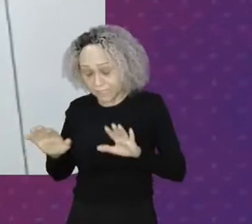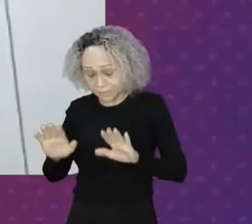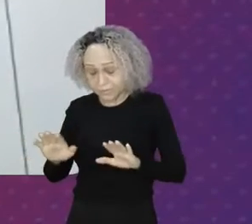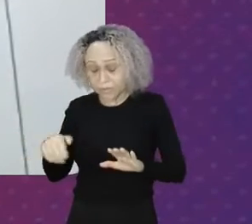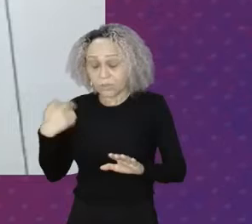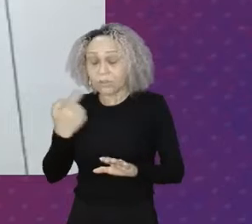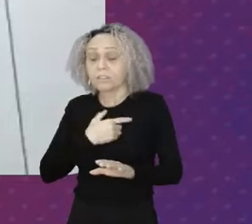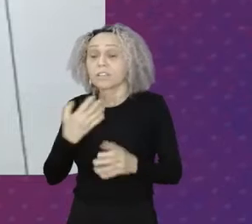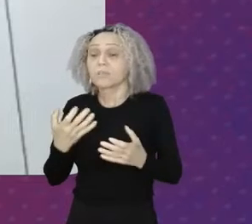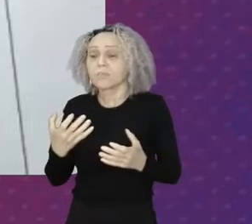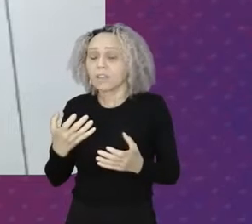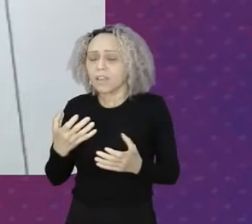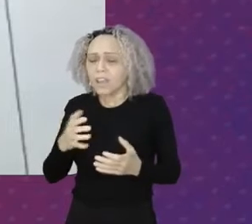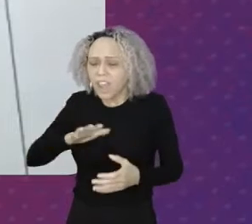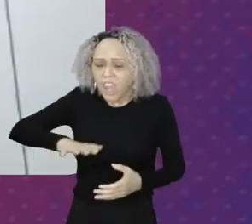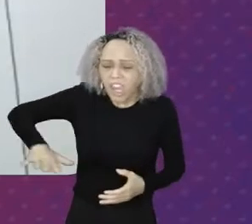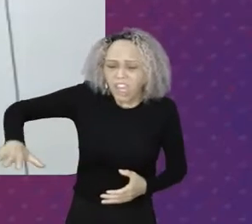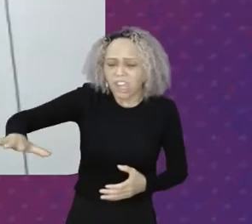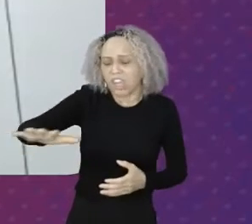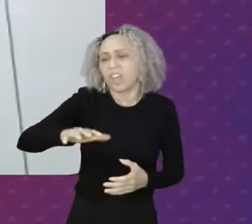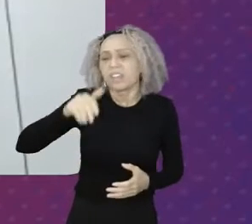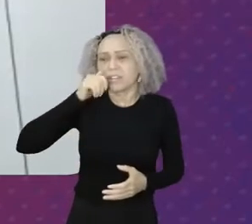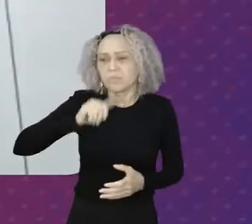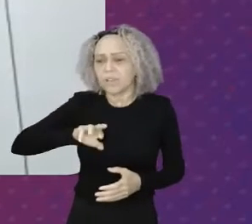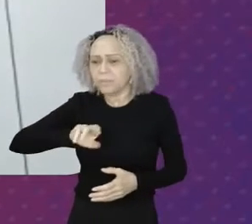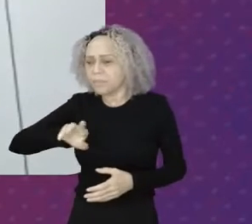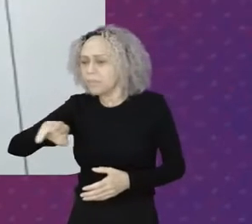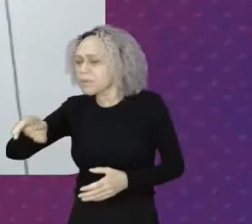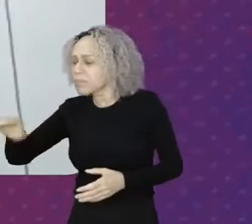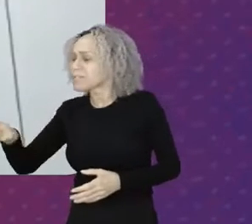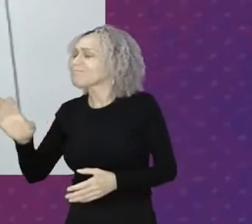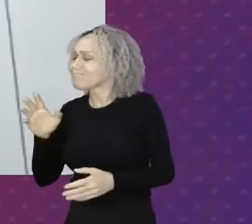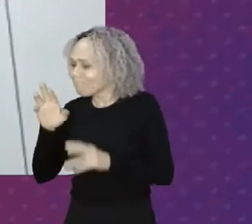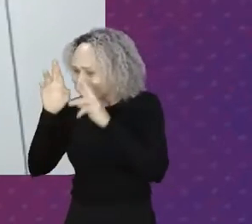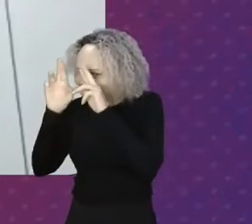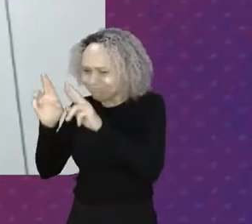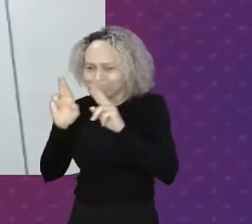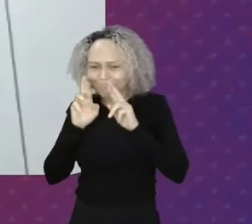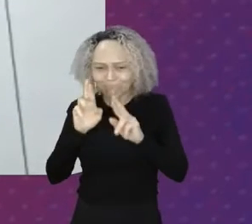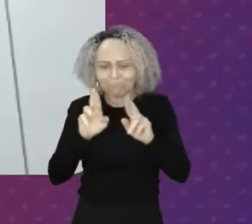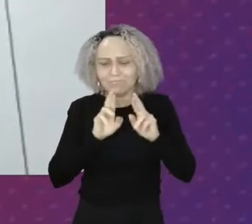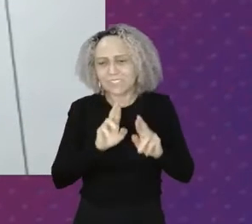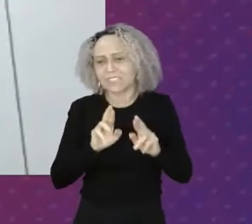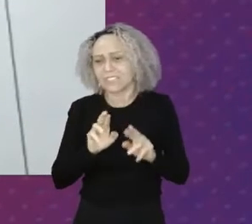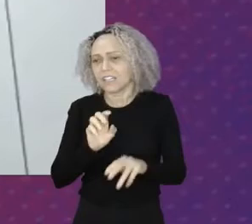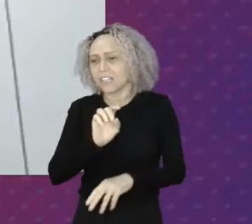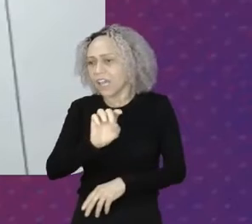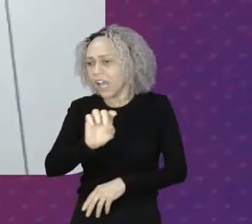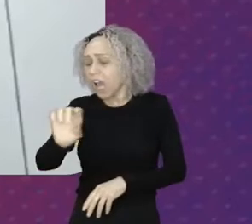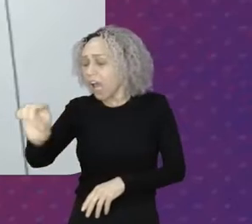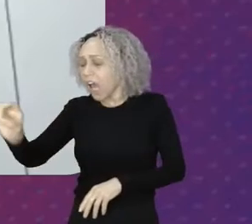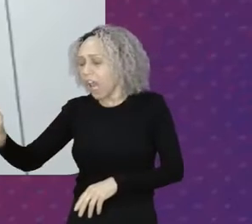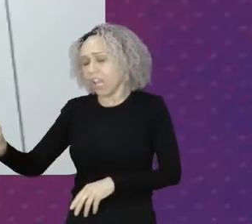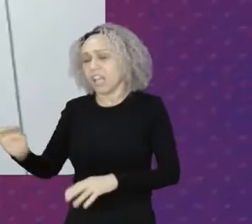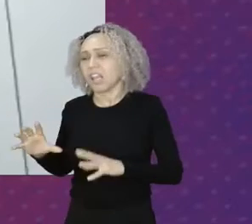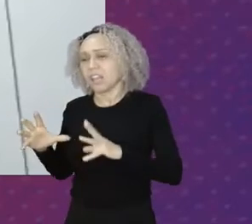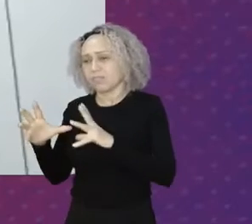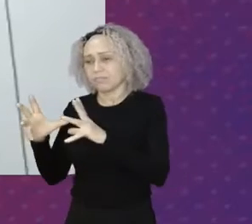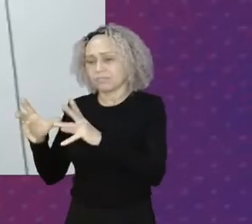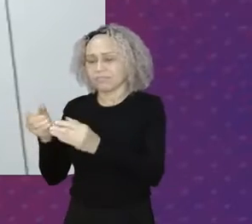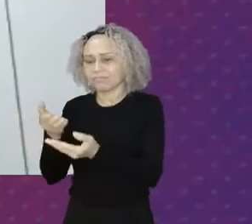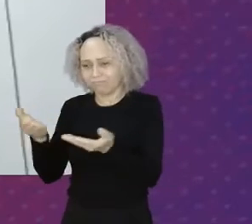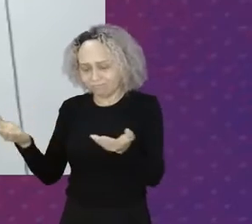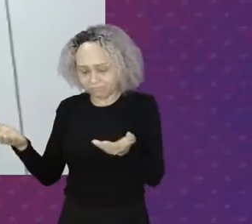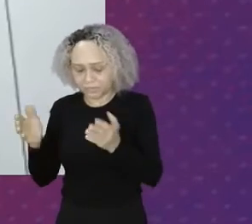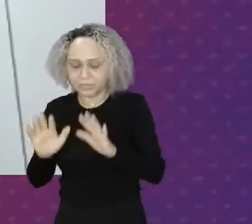diversidade esteja representada nos espaços de poder e decisão. Mas a violência política de gênero, raça e etnia, ela é